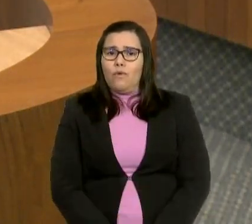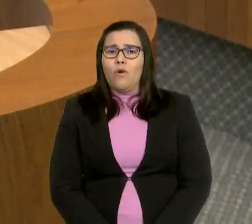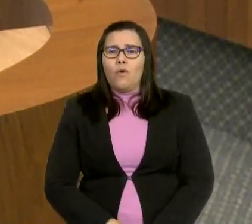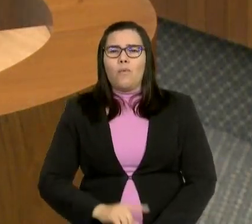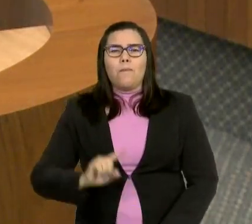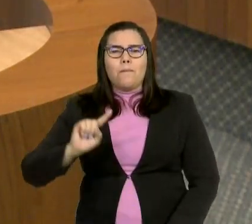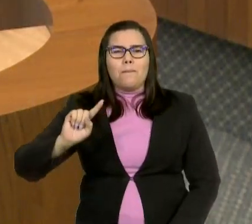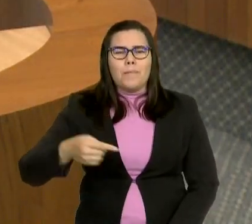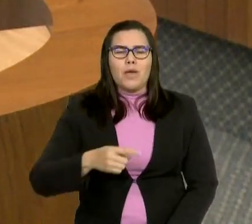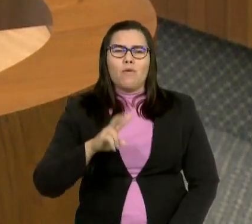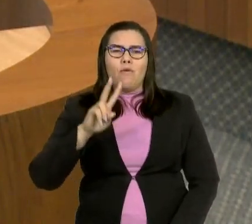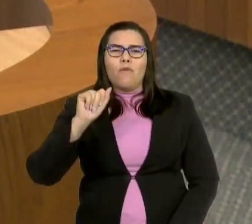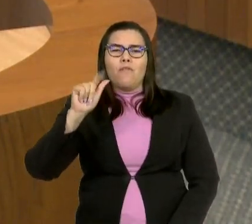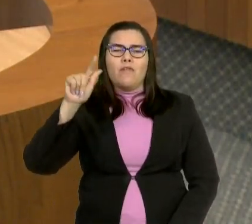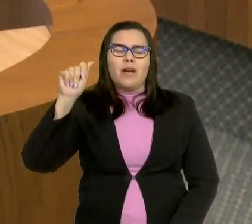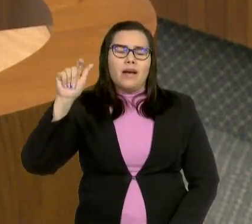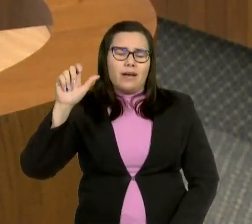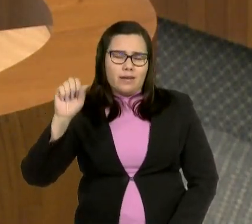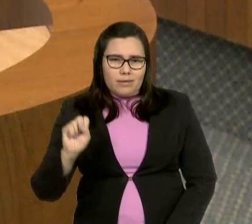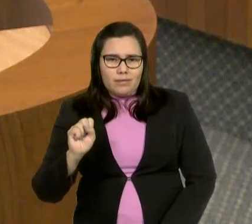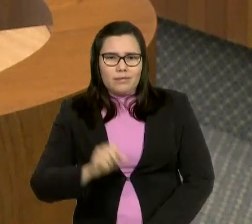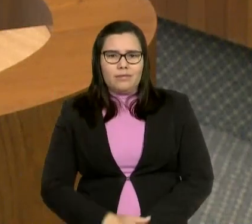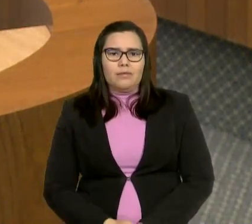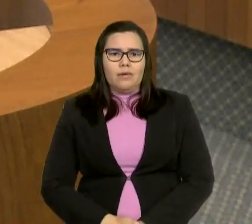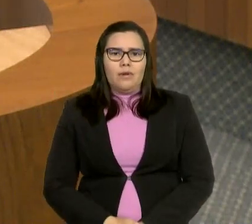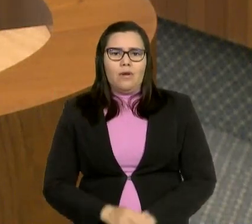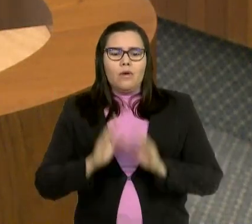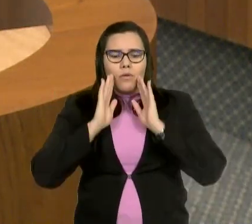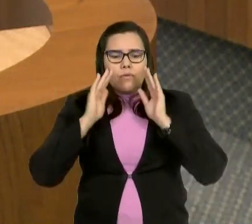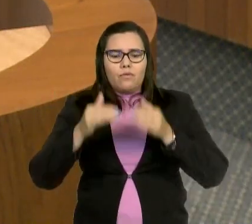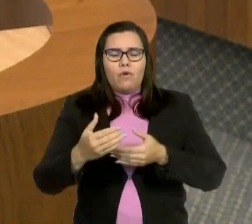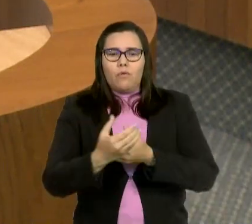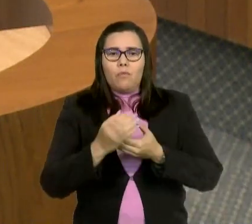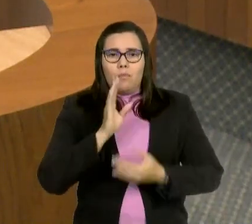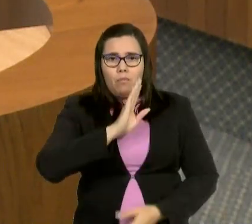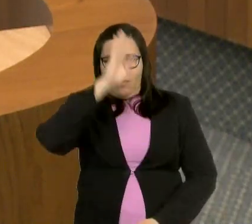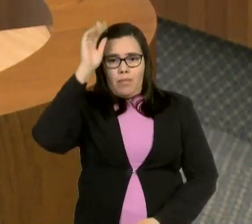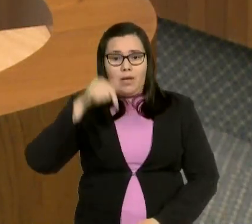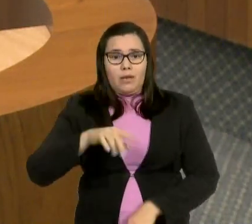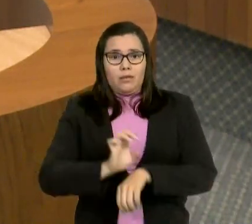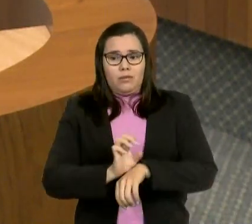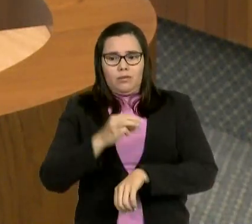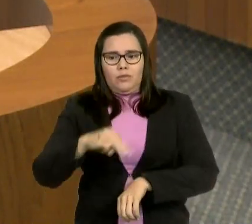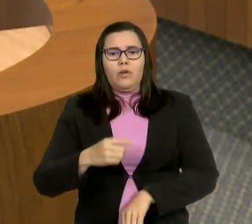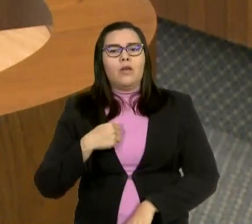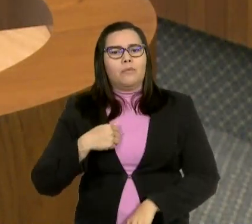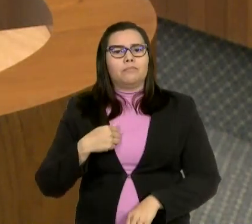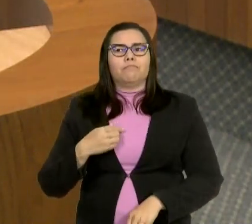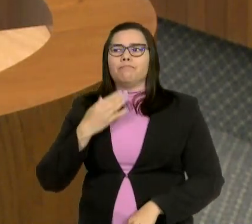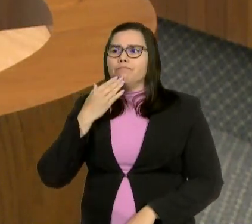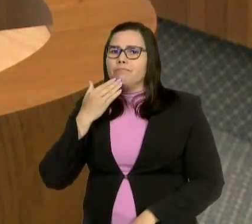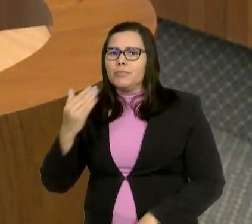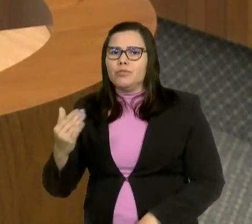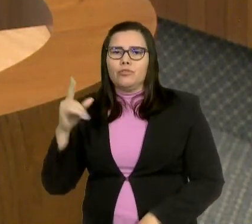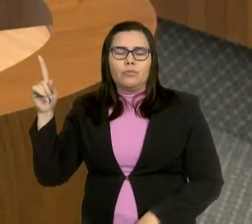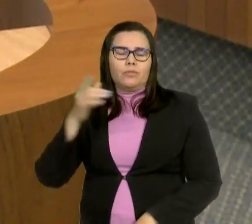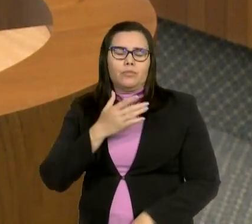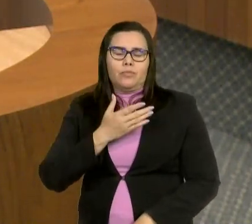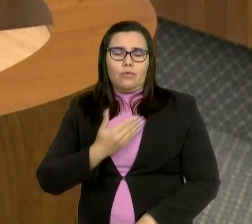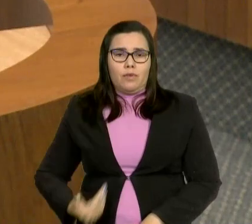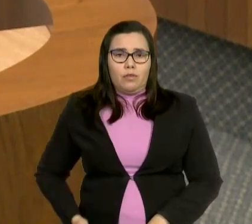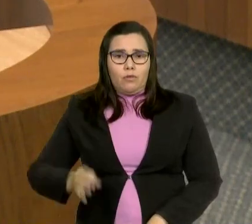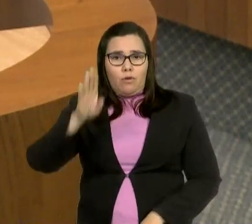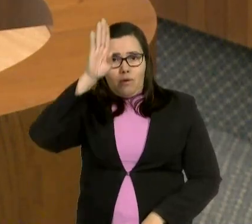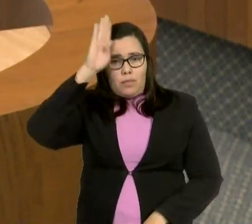Estado do Maranhão. Já estamos solicitando brevidade pelo concurso ao governador Brandão para que possa ser realizado ainda em